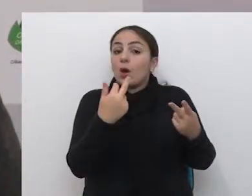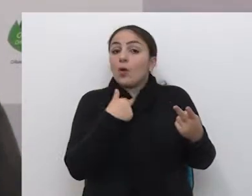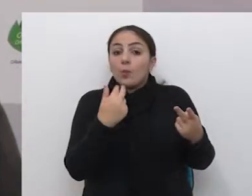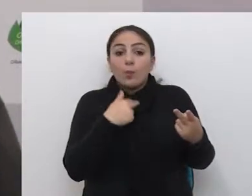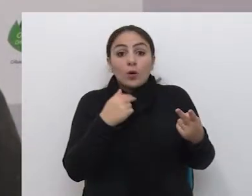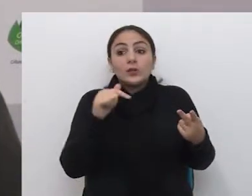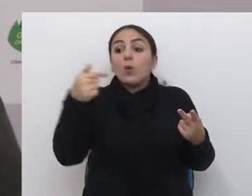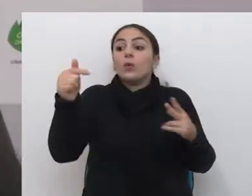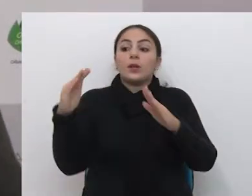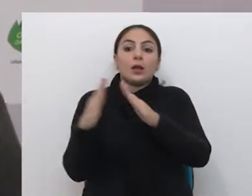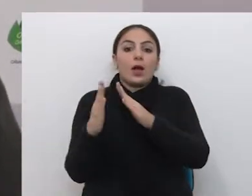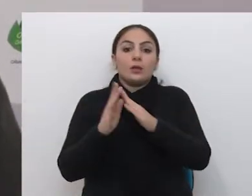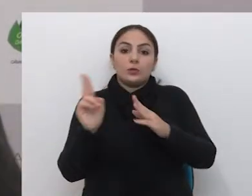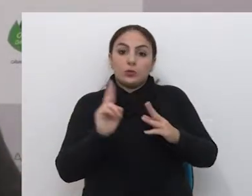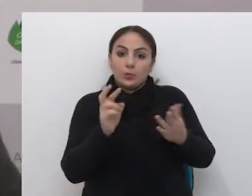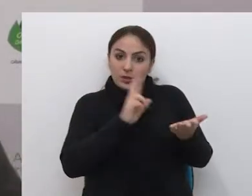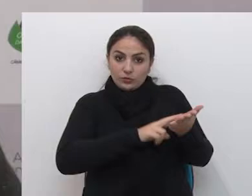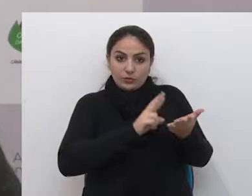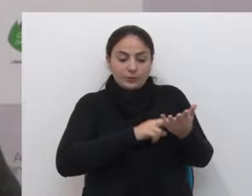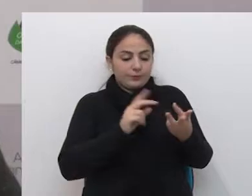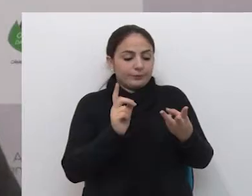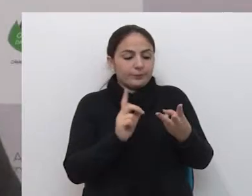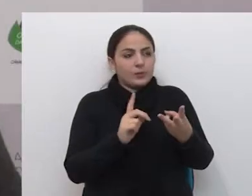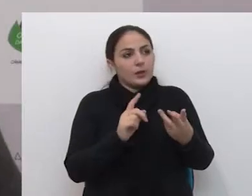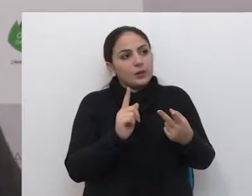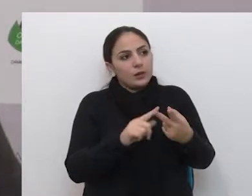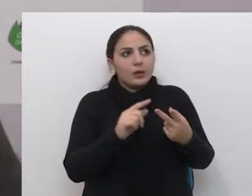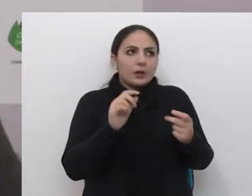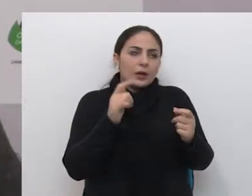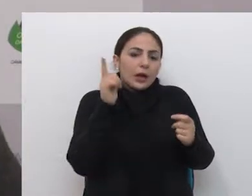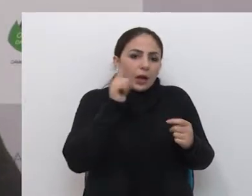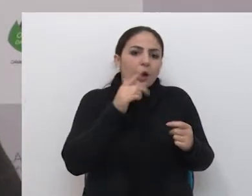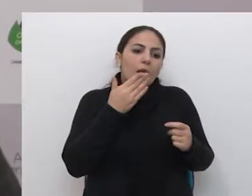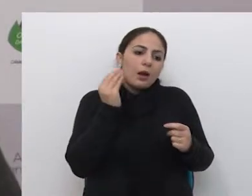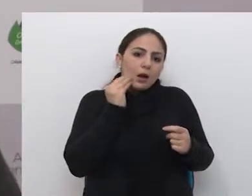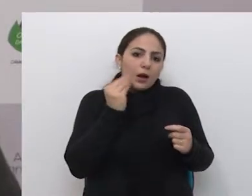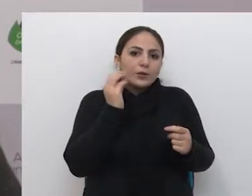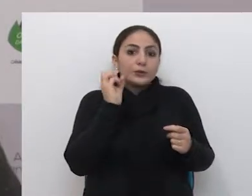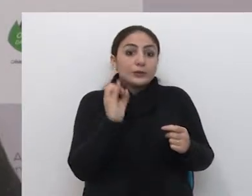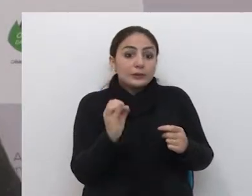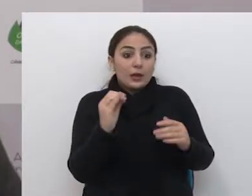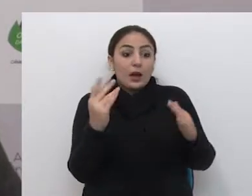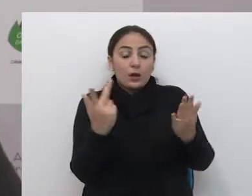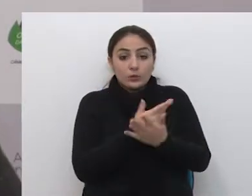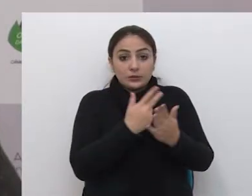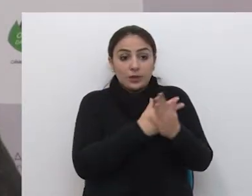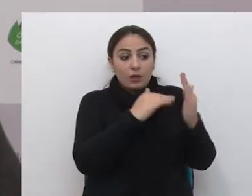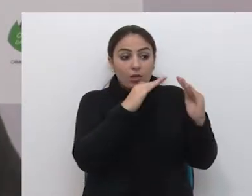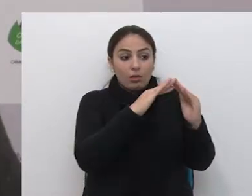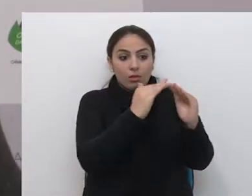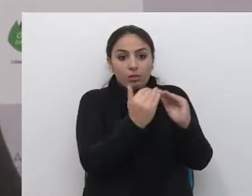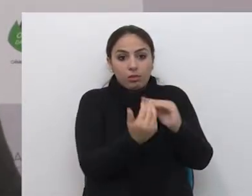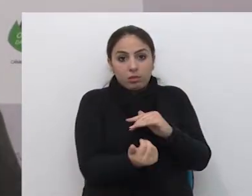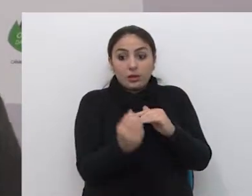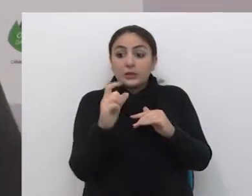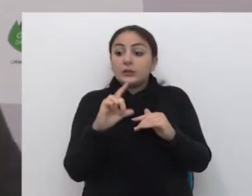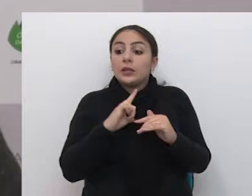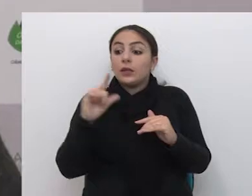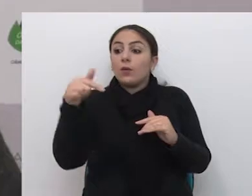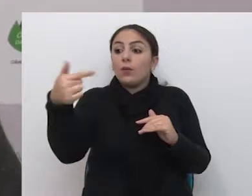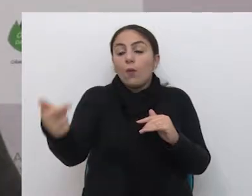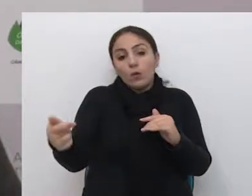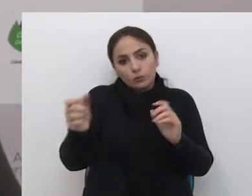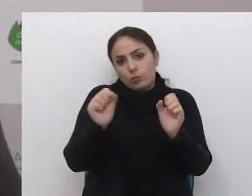outros imóveis em seu nome, do contrário também é claro que mesmo na eventualidade de uma catástrofe que destruísse o seu imóvel, se ela possuísse um